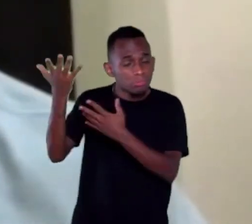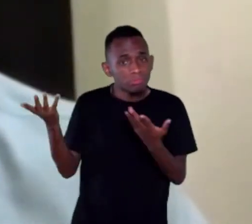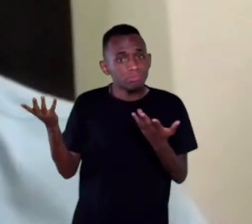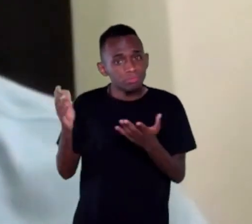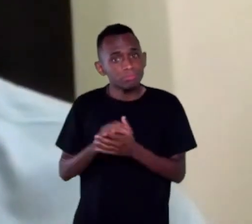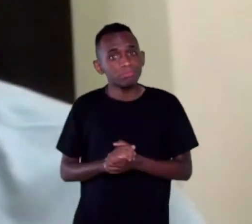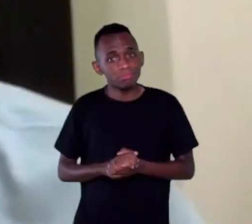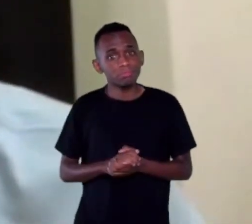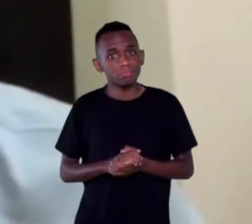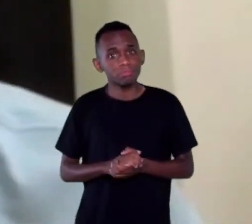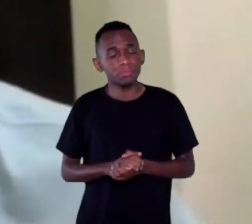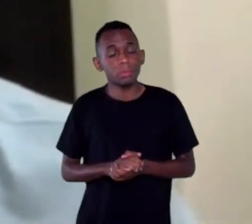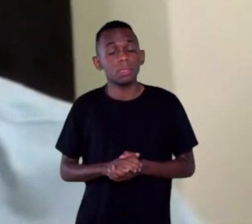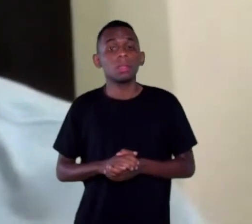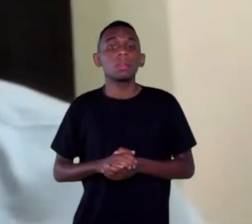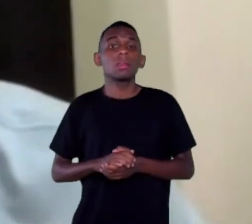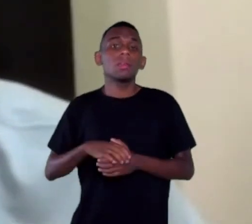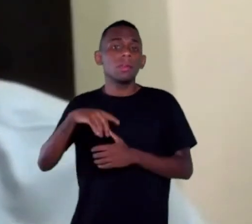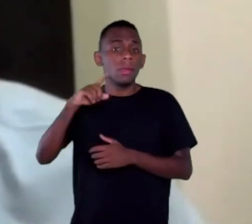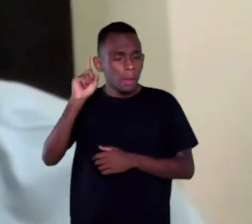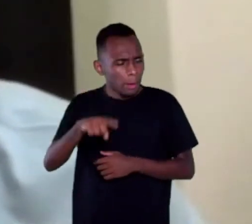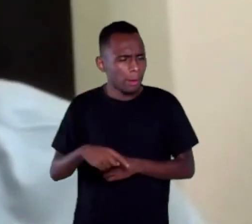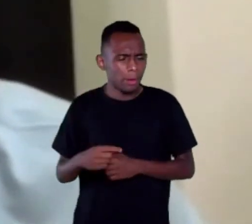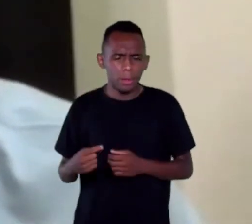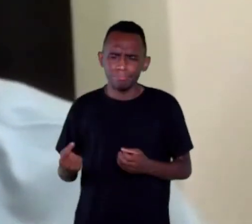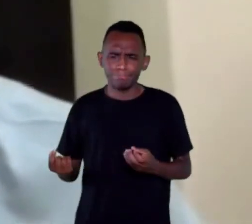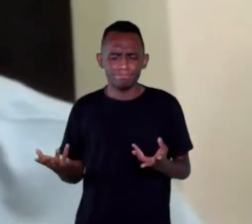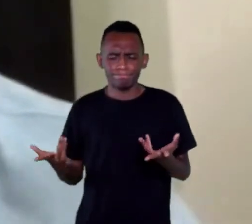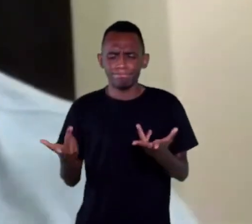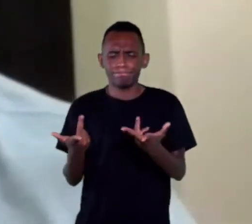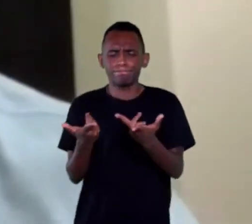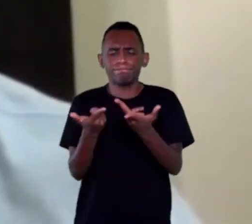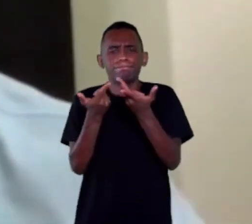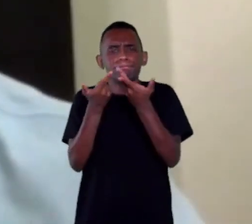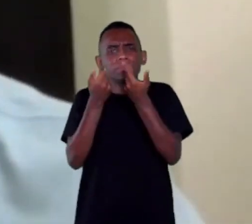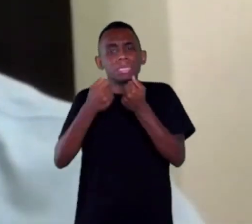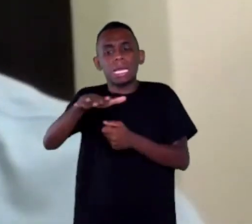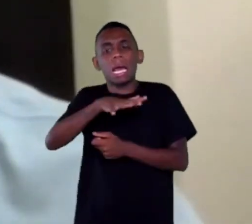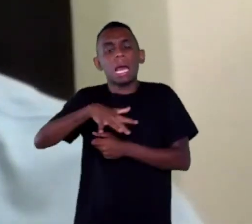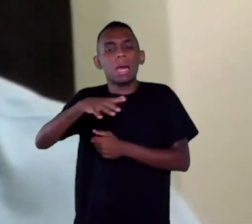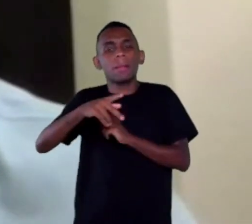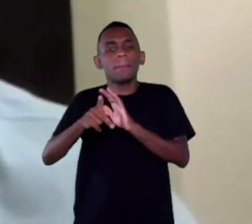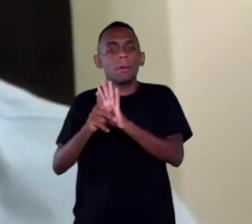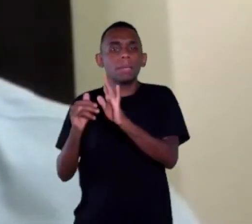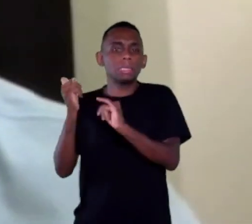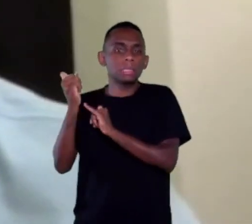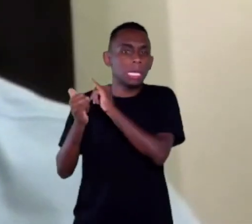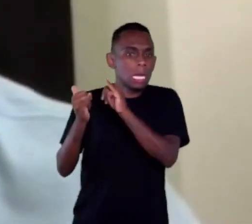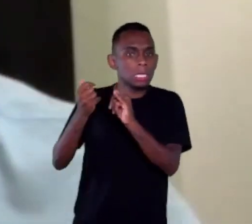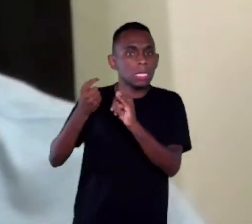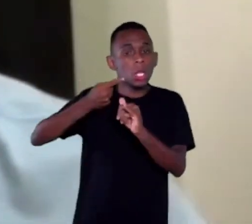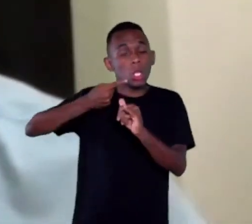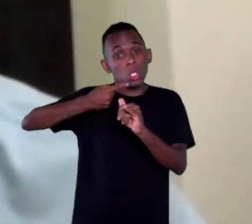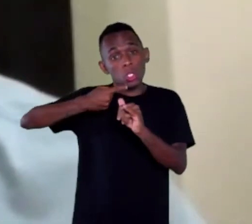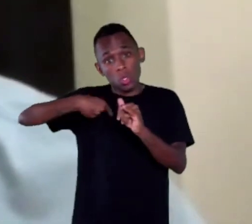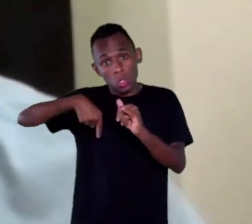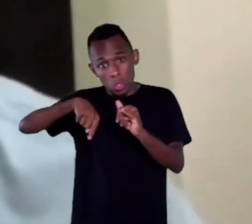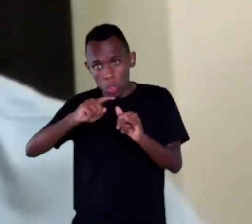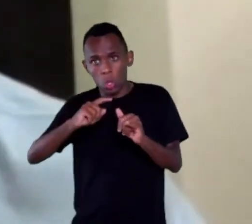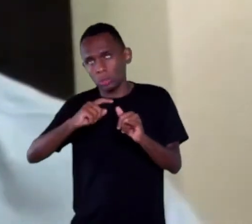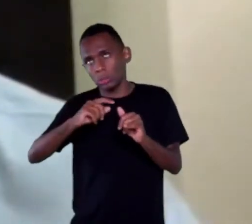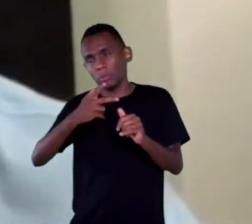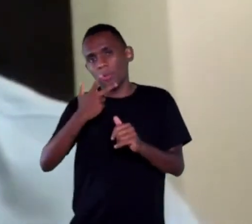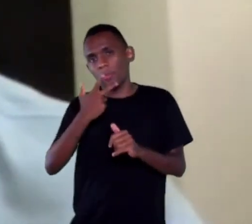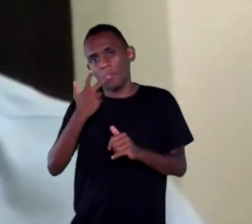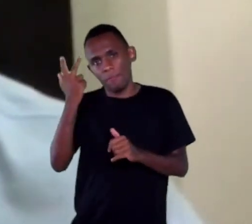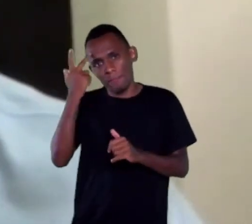Então, é muito rico esse universo nosso de lenda, né, que a gente, eu vou generalizar, não